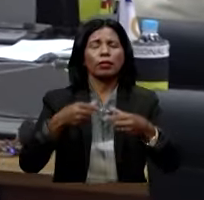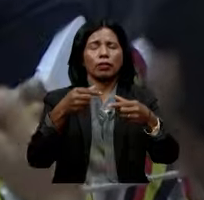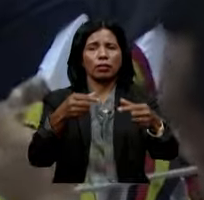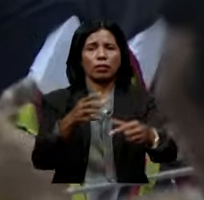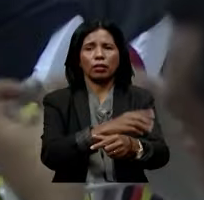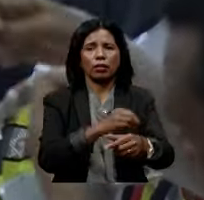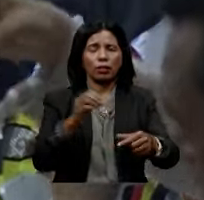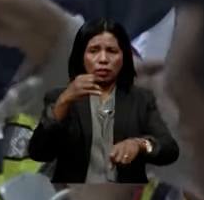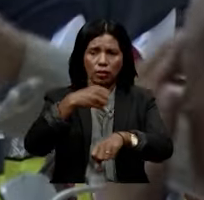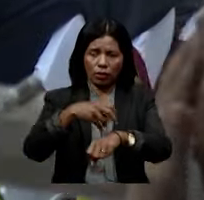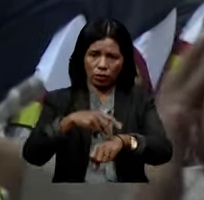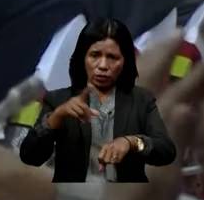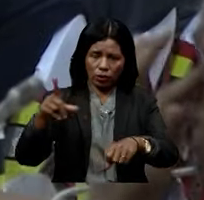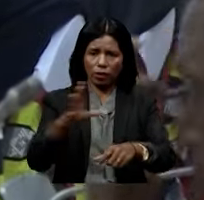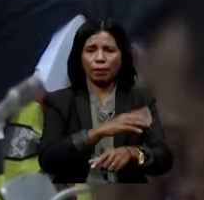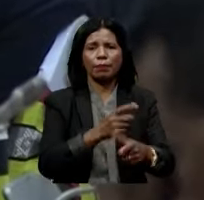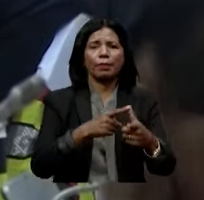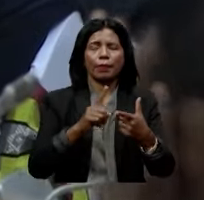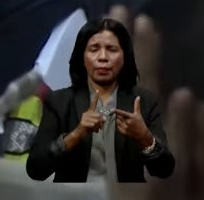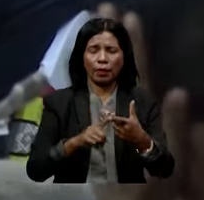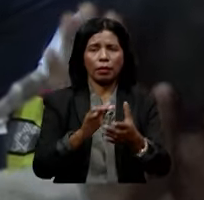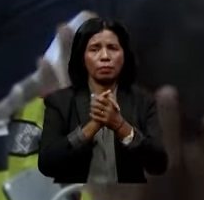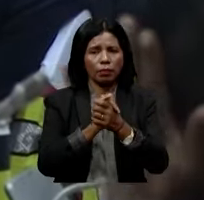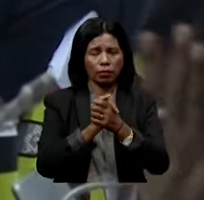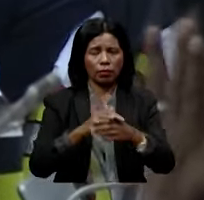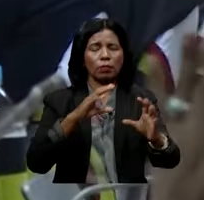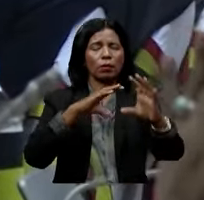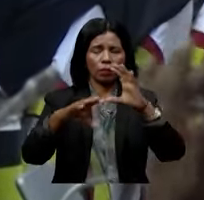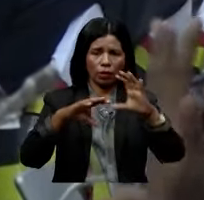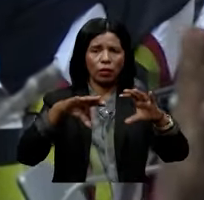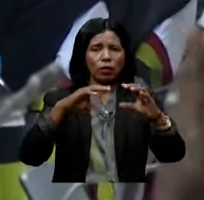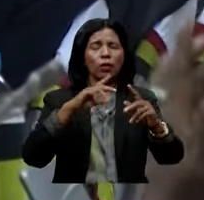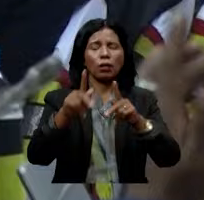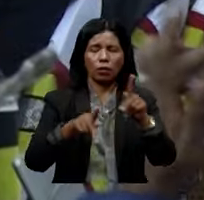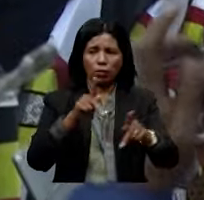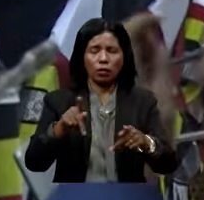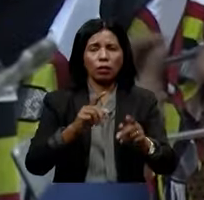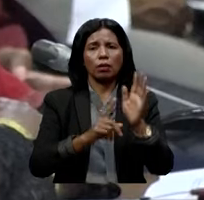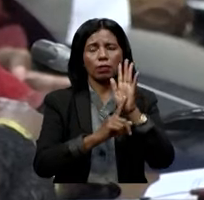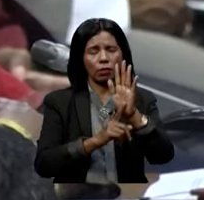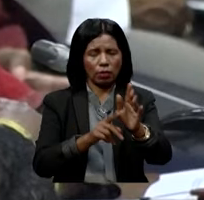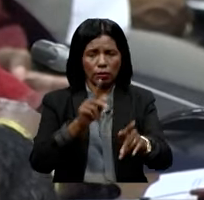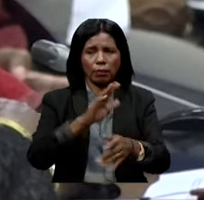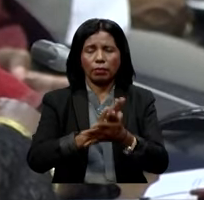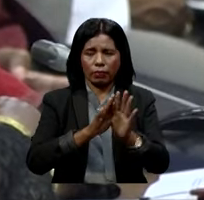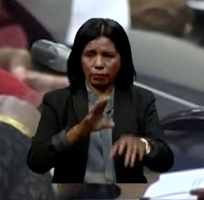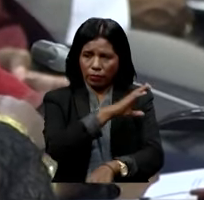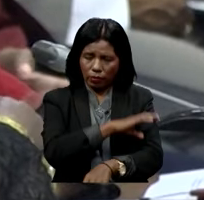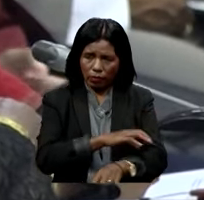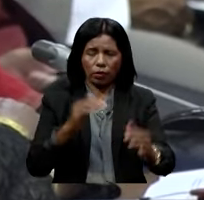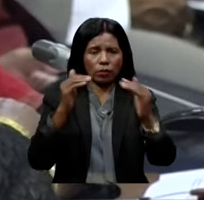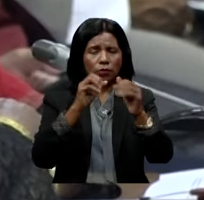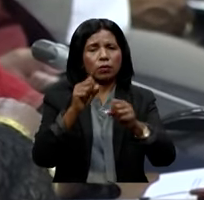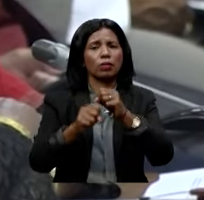no internacional, coesão social no meta rede comunitária, promoção da paz, na segurança, no diálogo com a sociedade